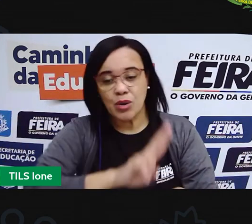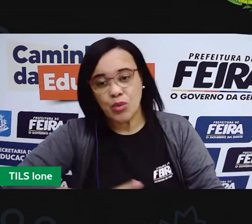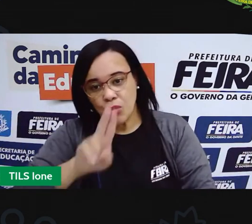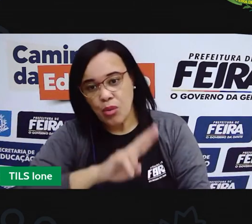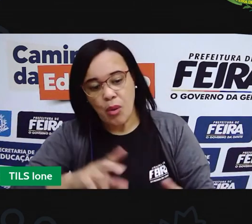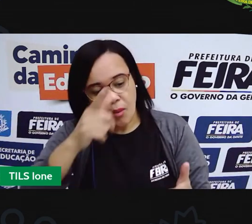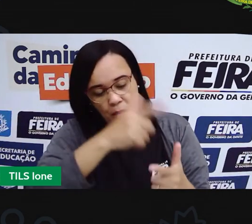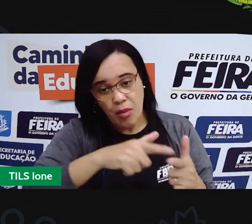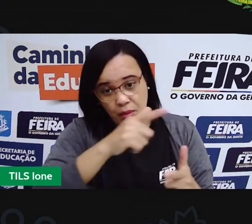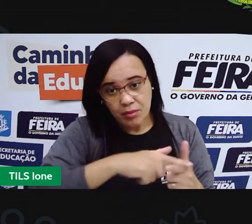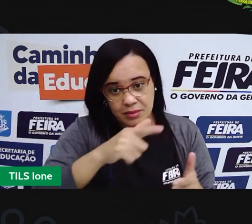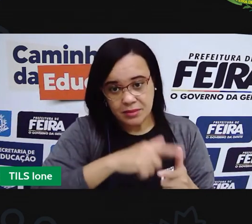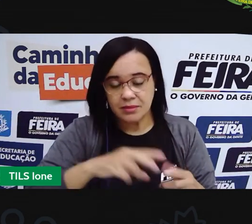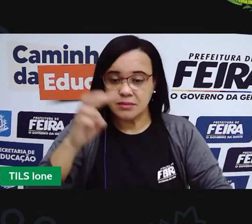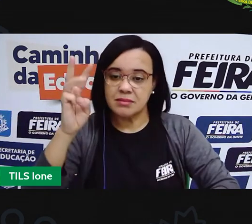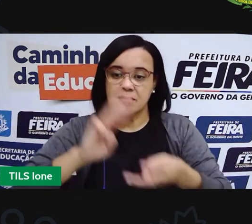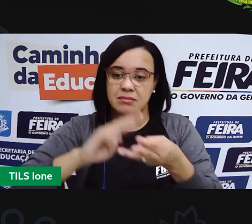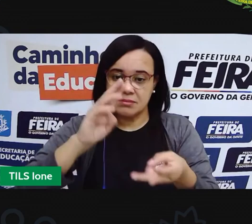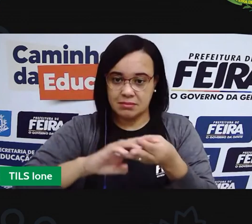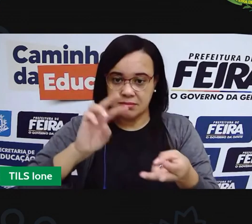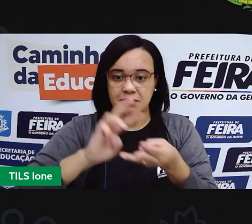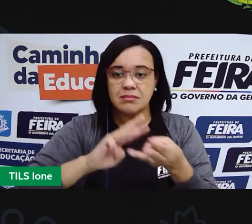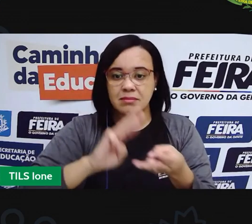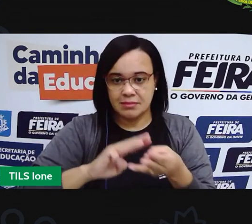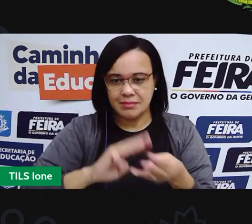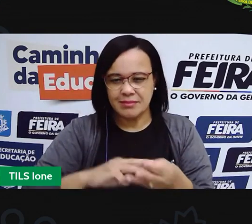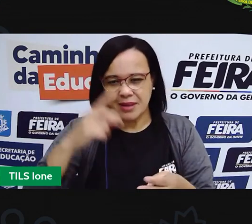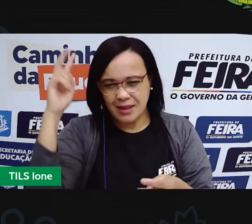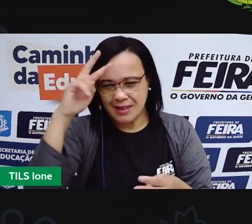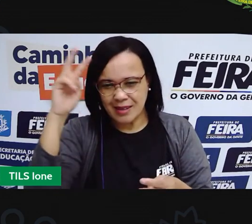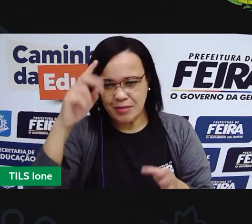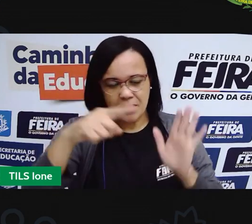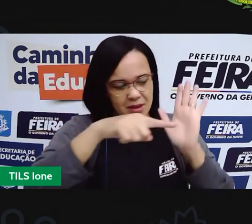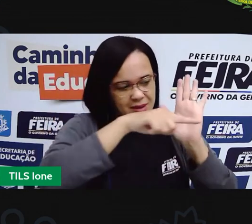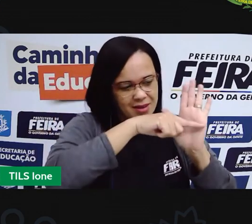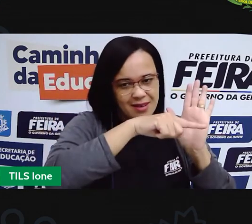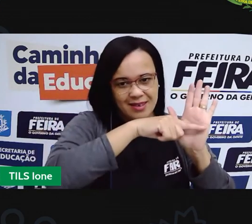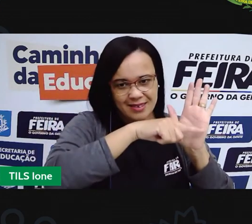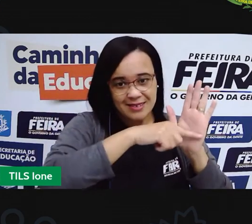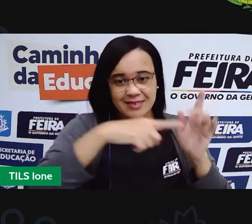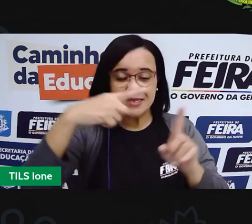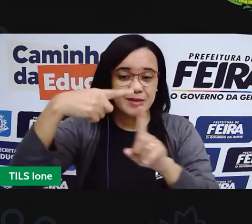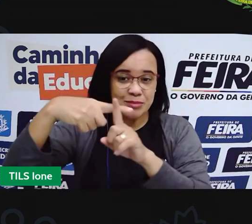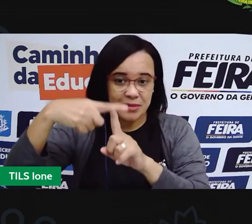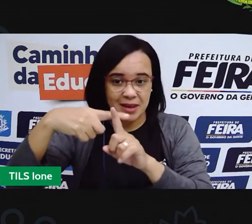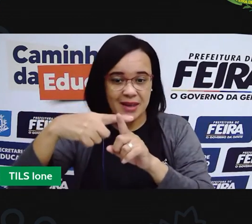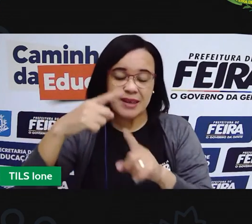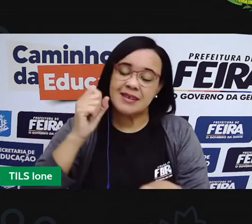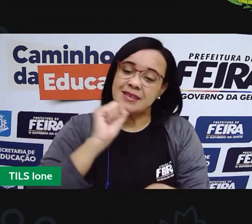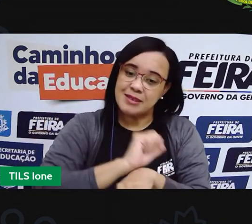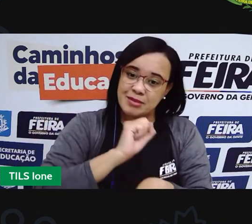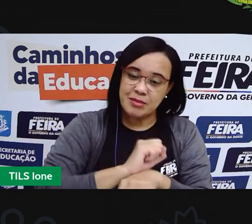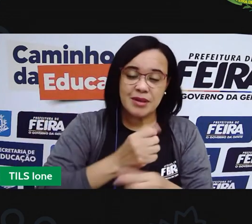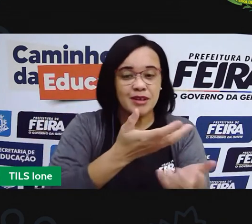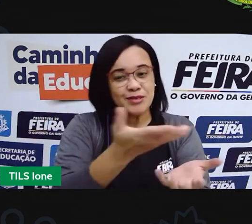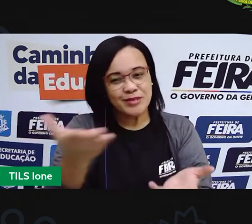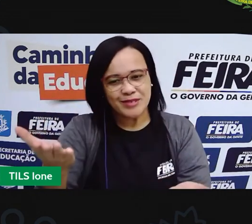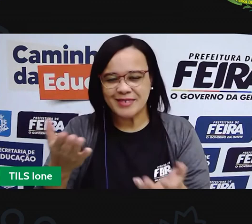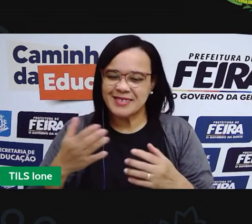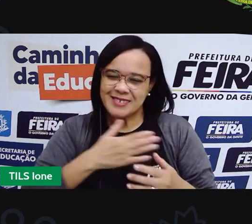problemas matemáticos, alguns problemas matemáticos de adição e de subtração. Espero que você tenha gostado bastante da nossa